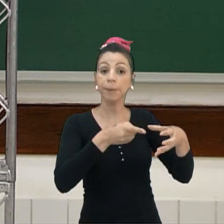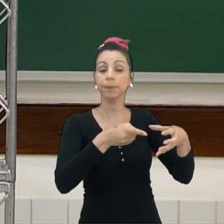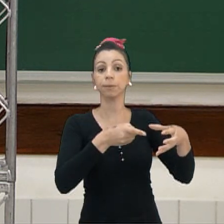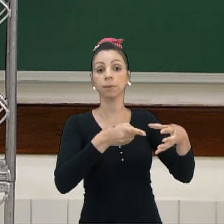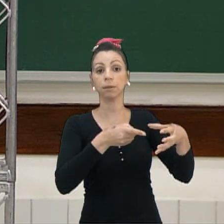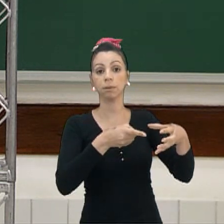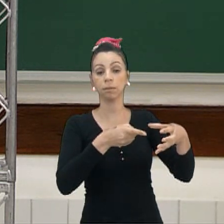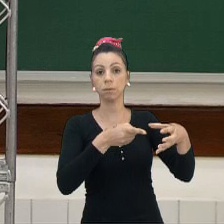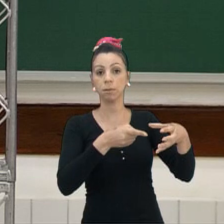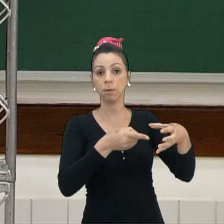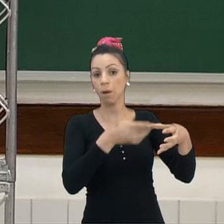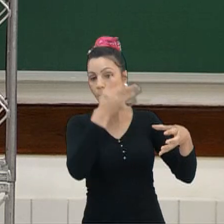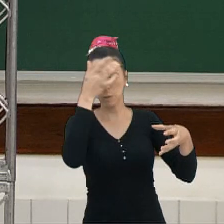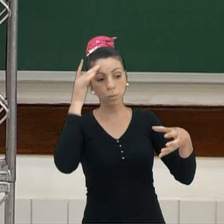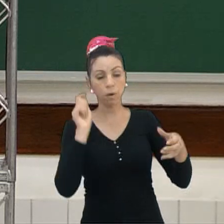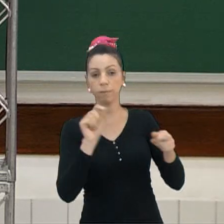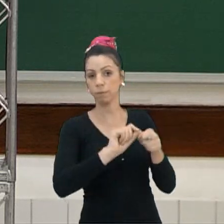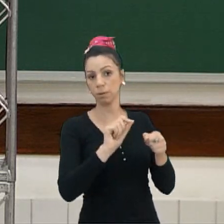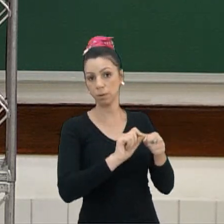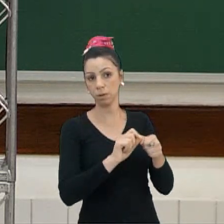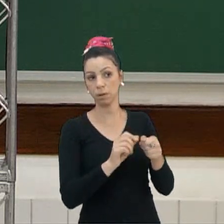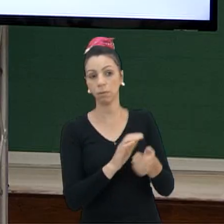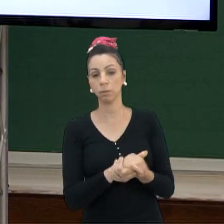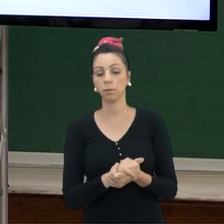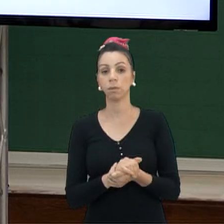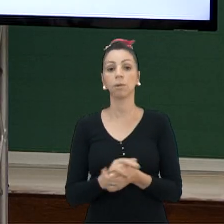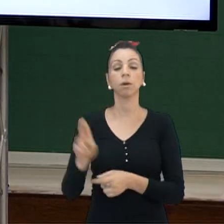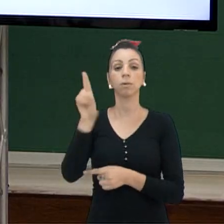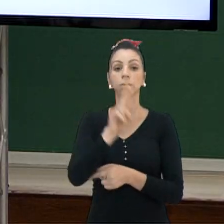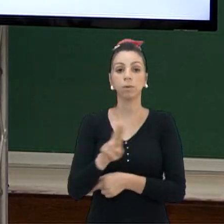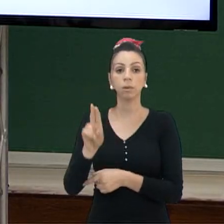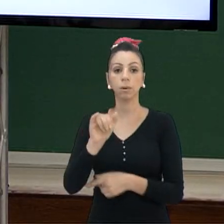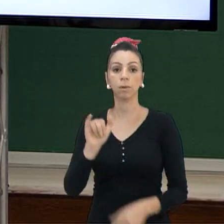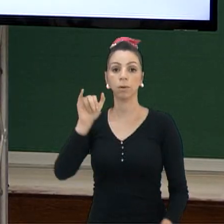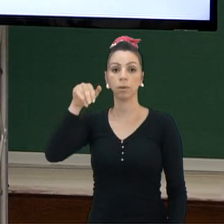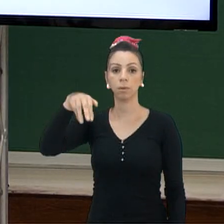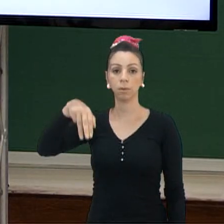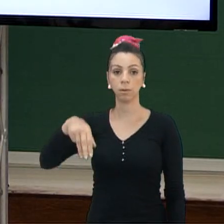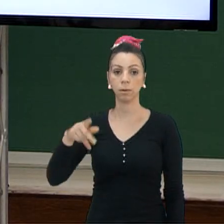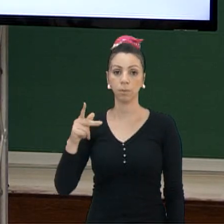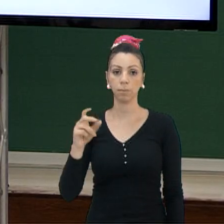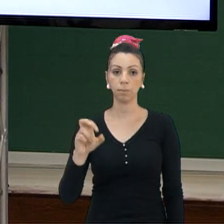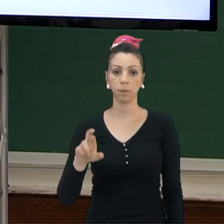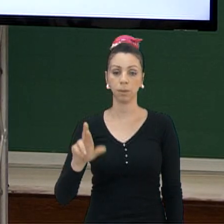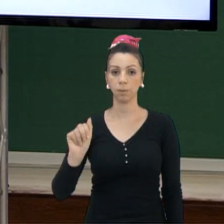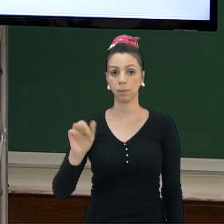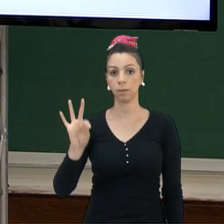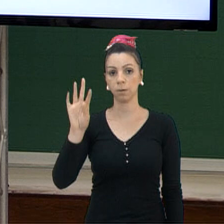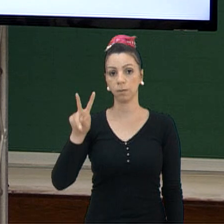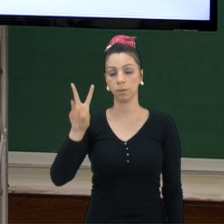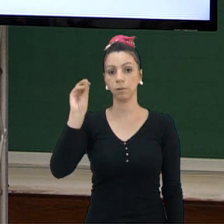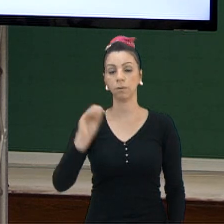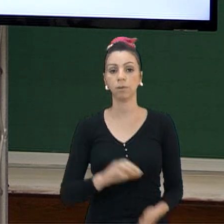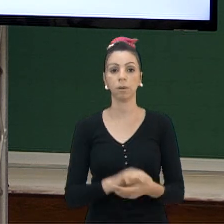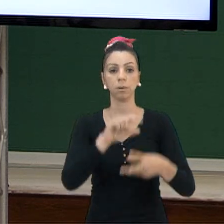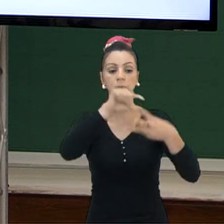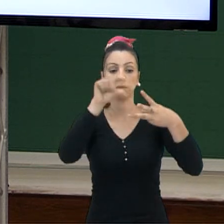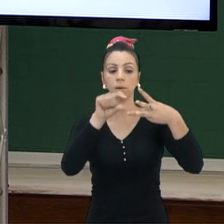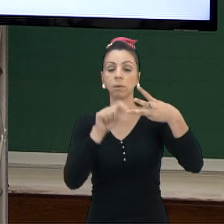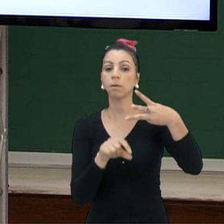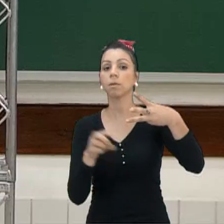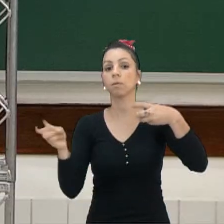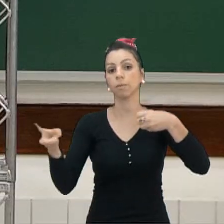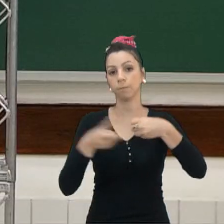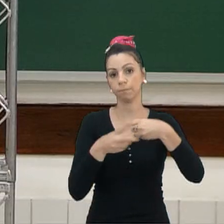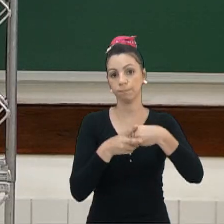alguém fazer alguma coisa. Então, você está usando o imperativo. Então, são esses 3 modos verbais